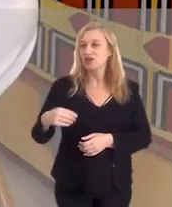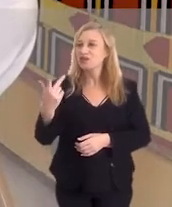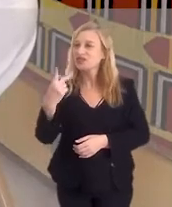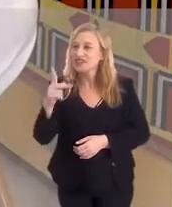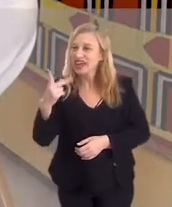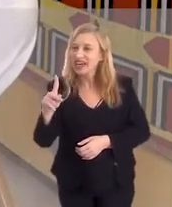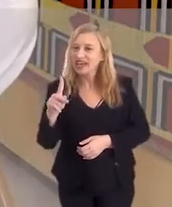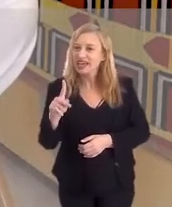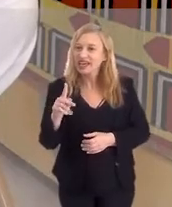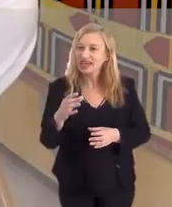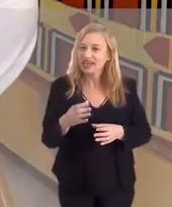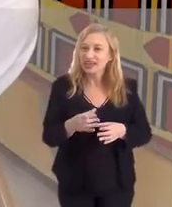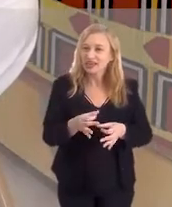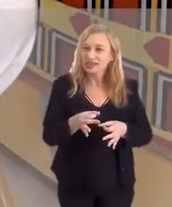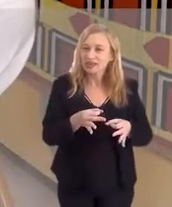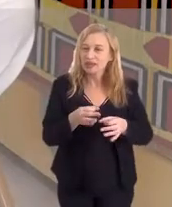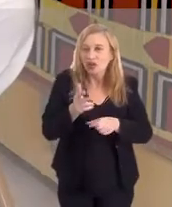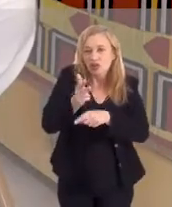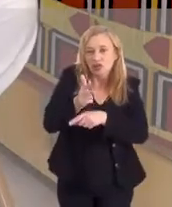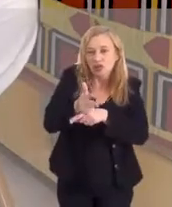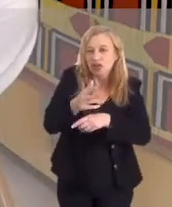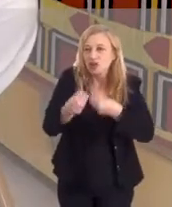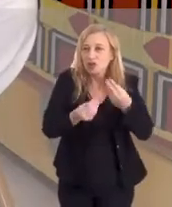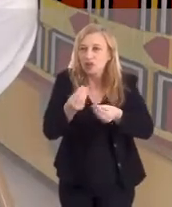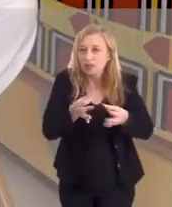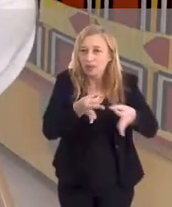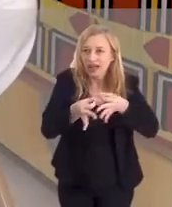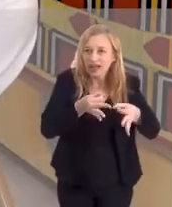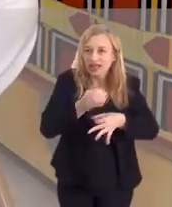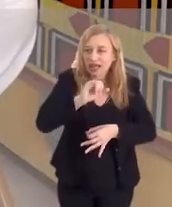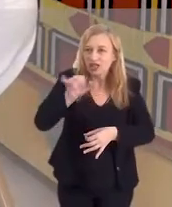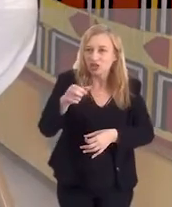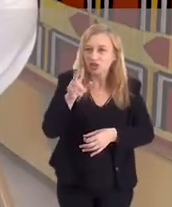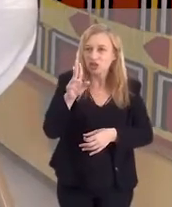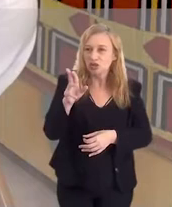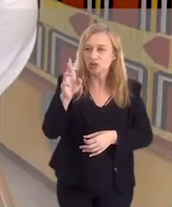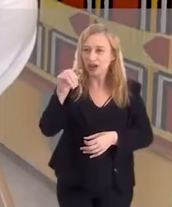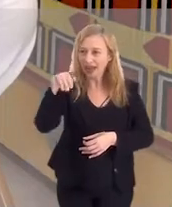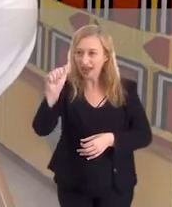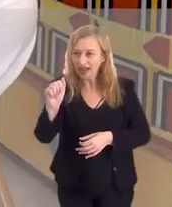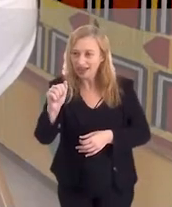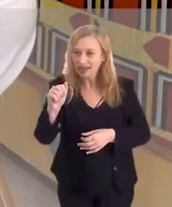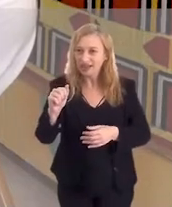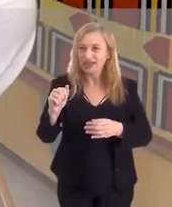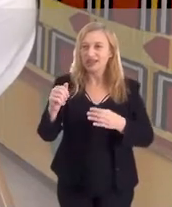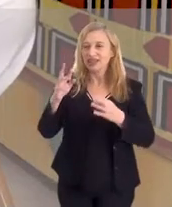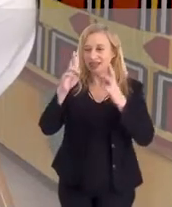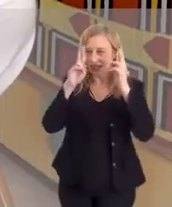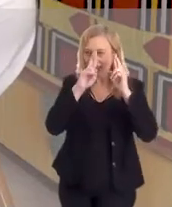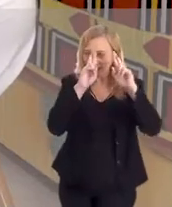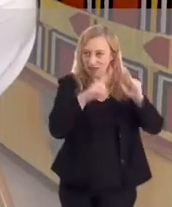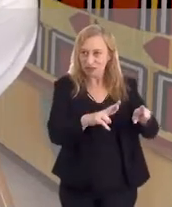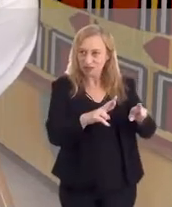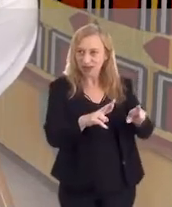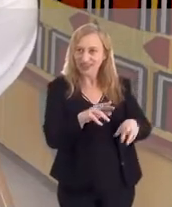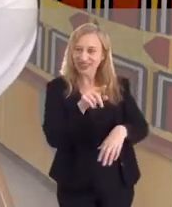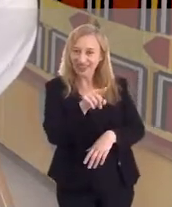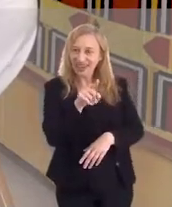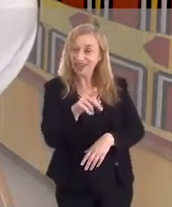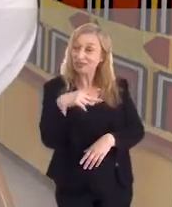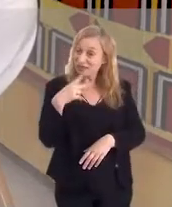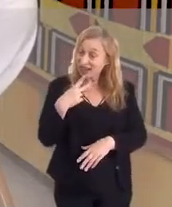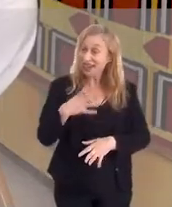um pequeno vídeo, né, de como é feita a Jurema. Em respeito à grande Chica Xavier, eu vou falar o